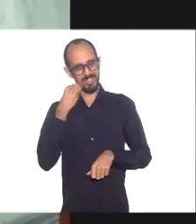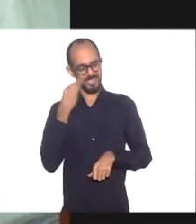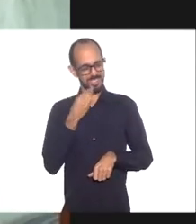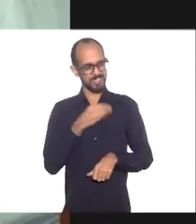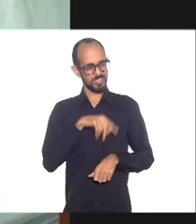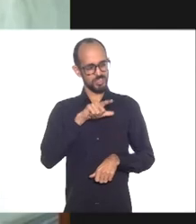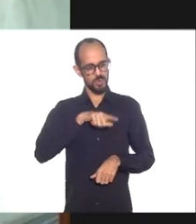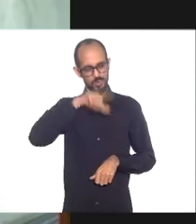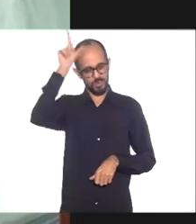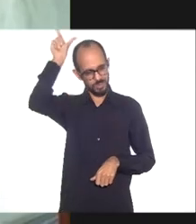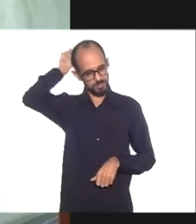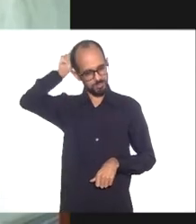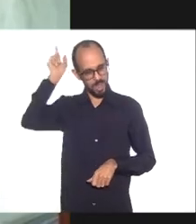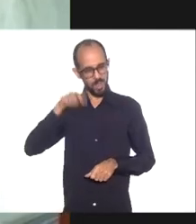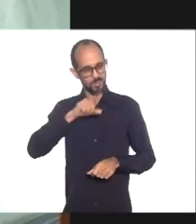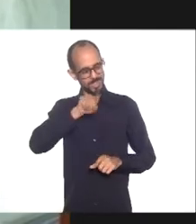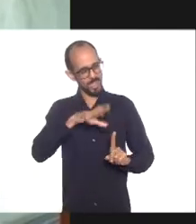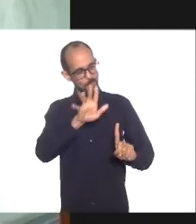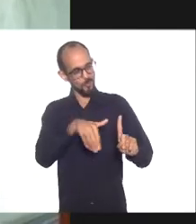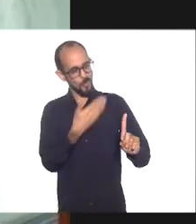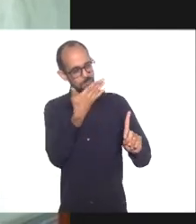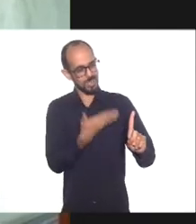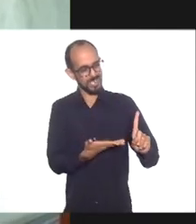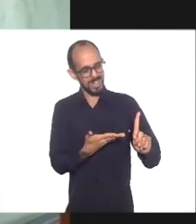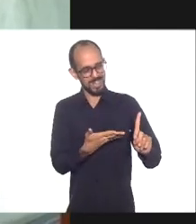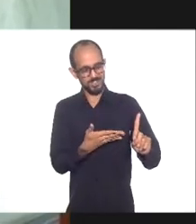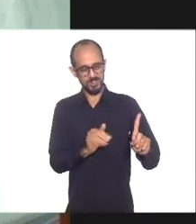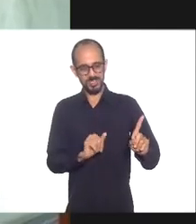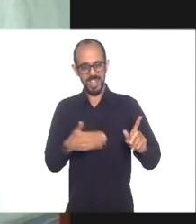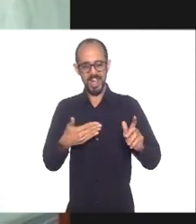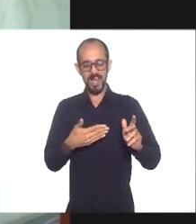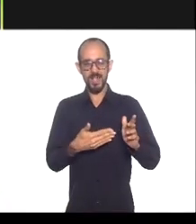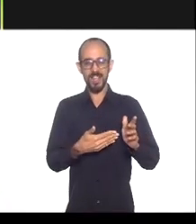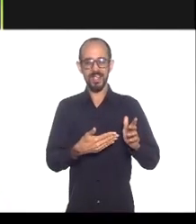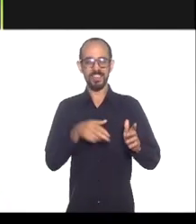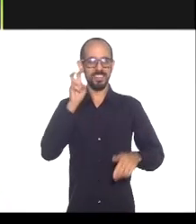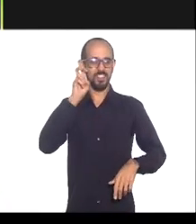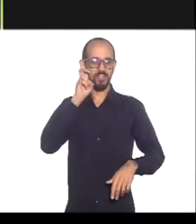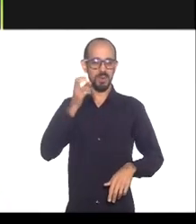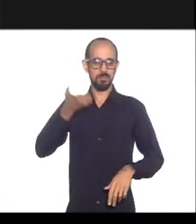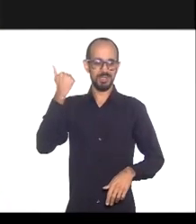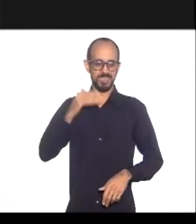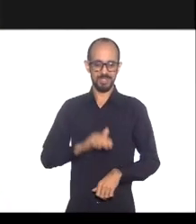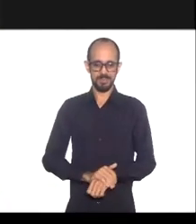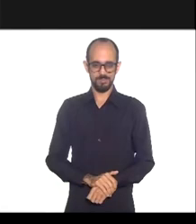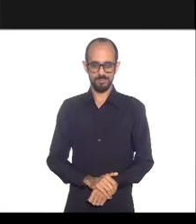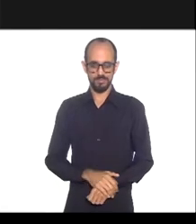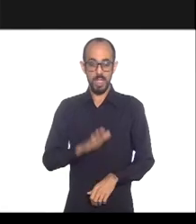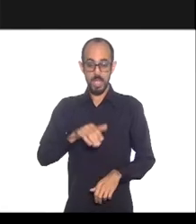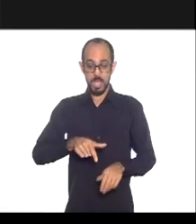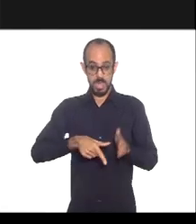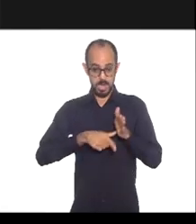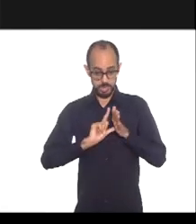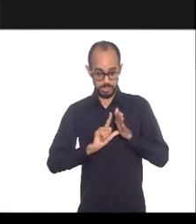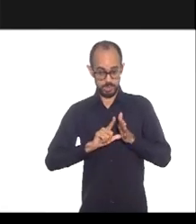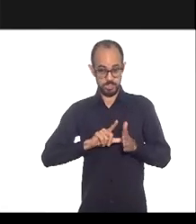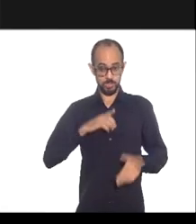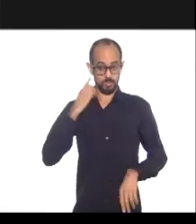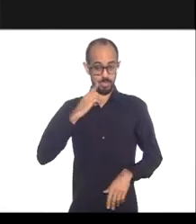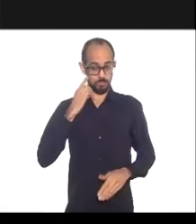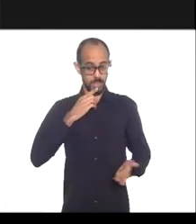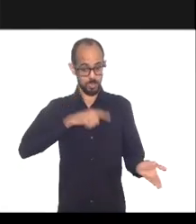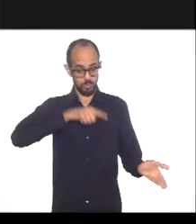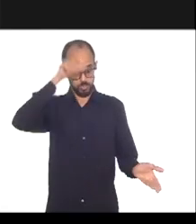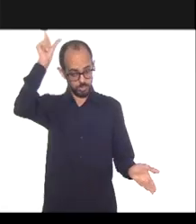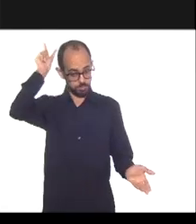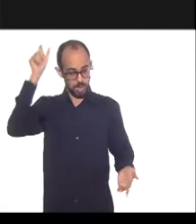nosso querido homenageado aí da última quinta-feira. Antes do deputado falar, só levantar